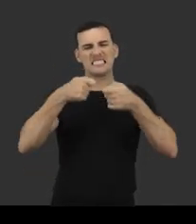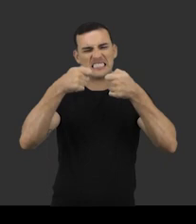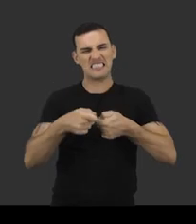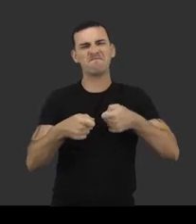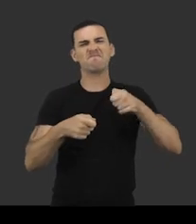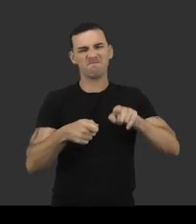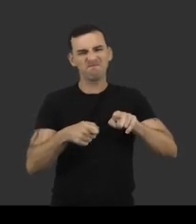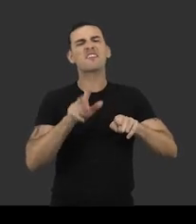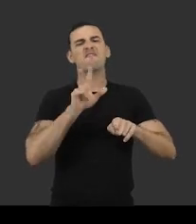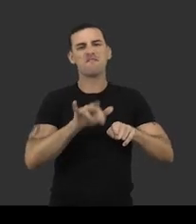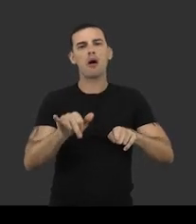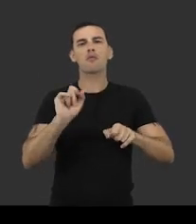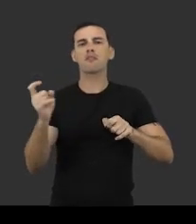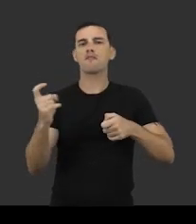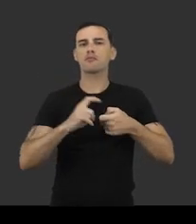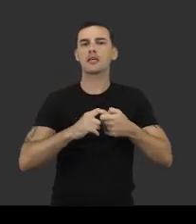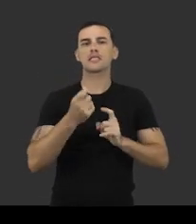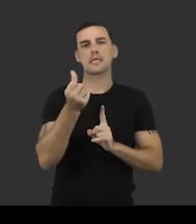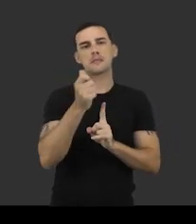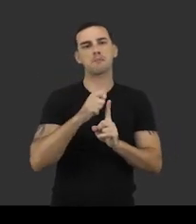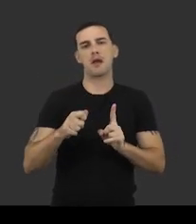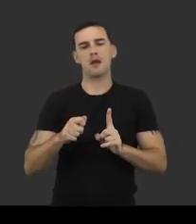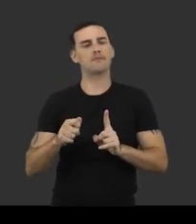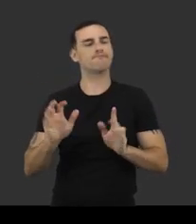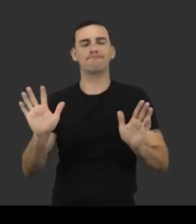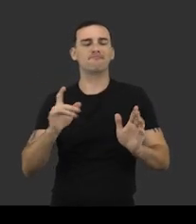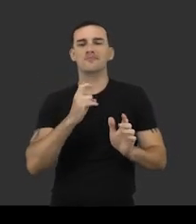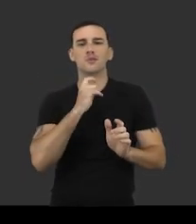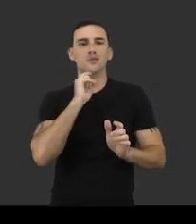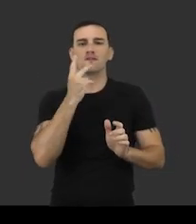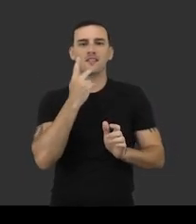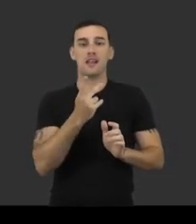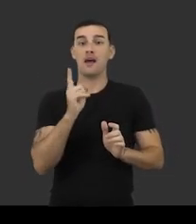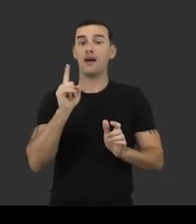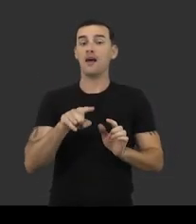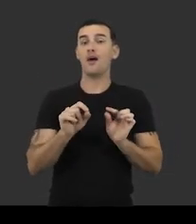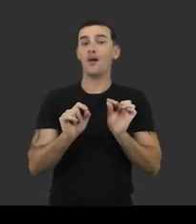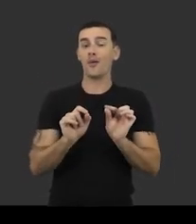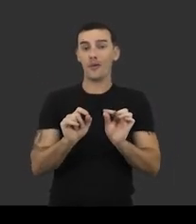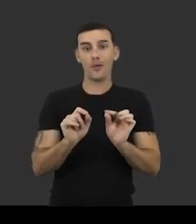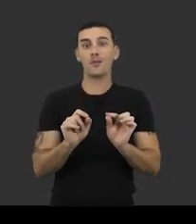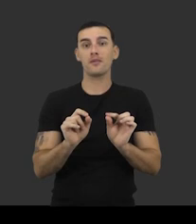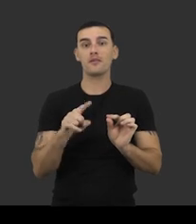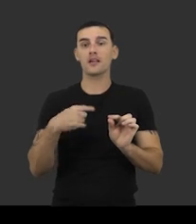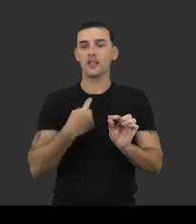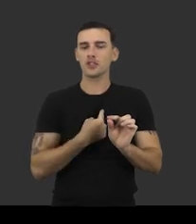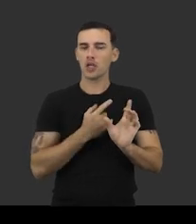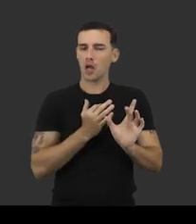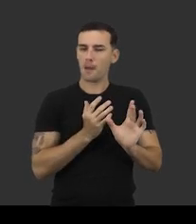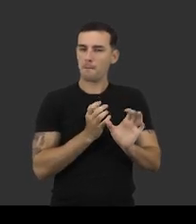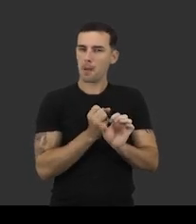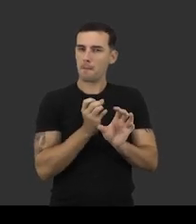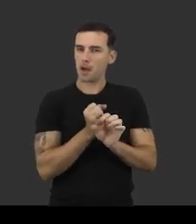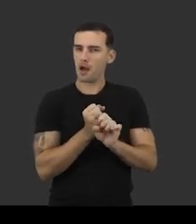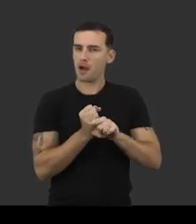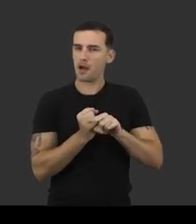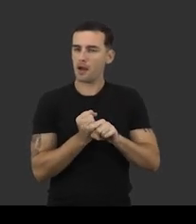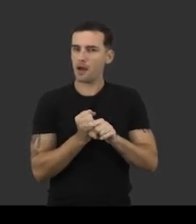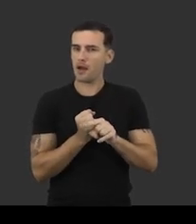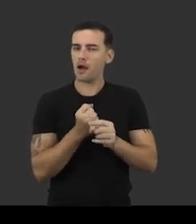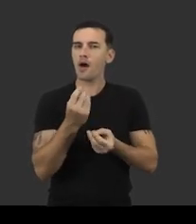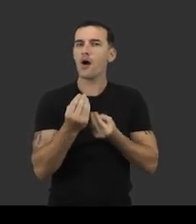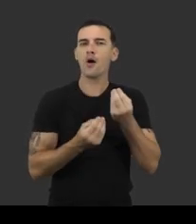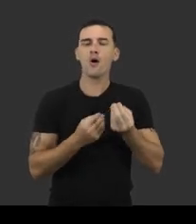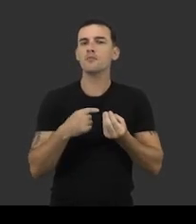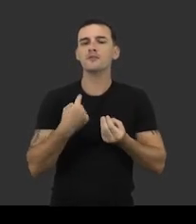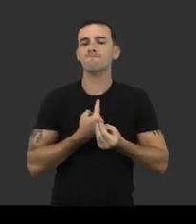nessa coisa de retorno a cada 6 meses, né? É imprescindível que nós façamos um cálculo para a gente